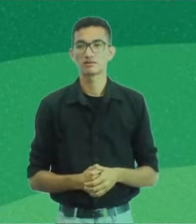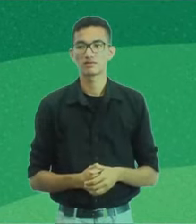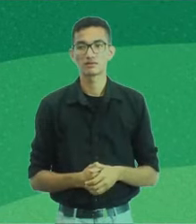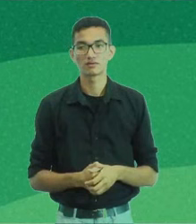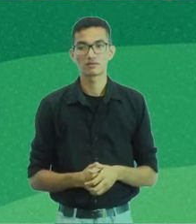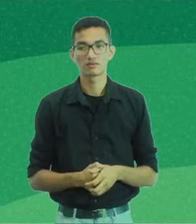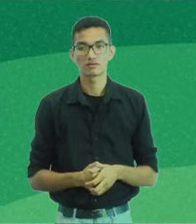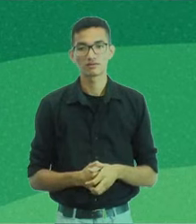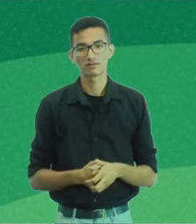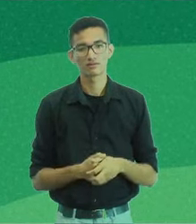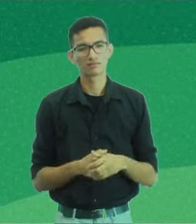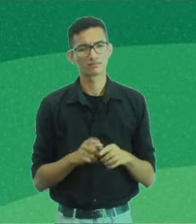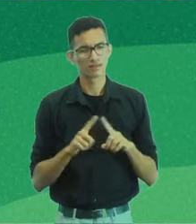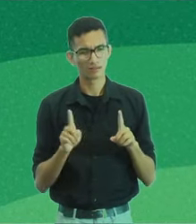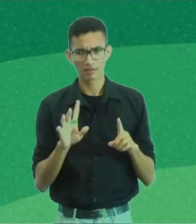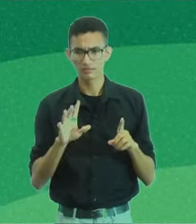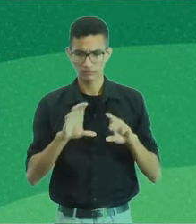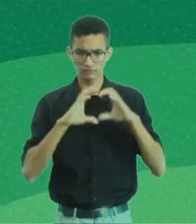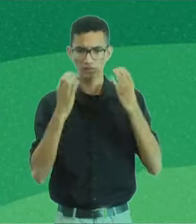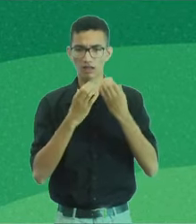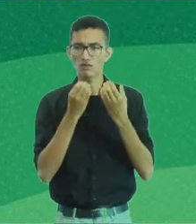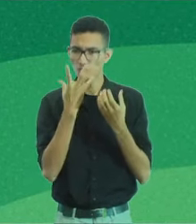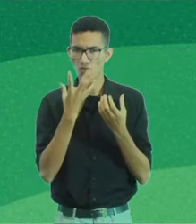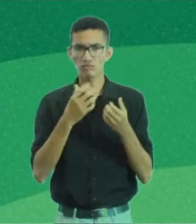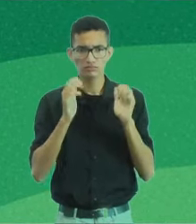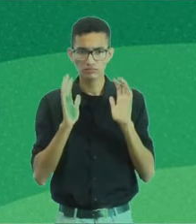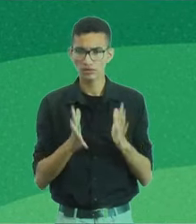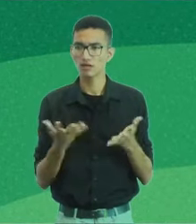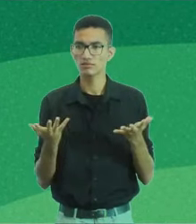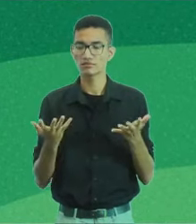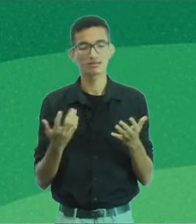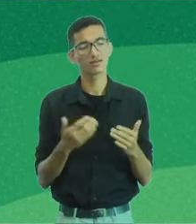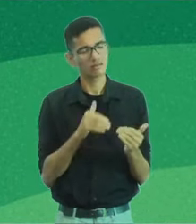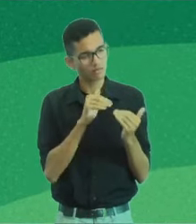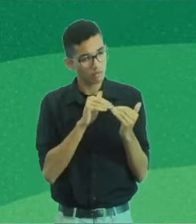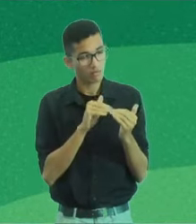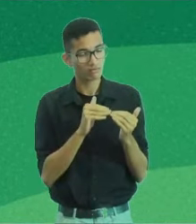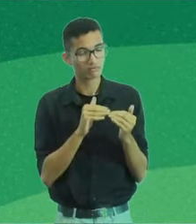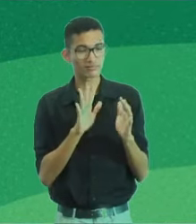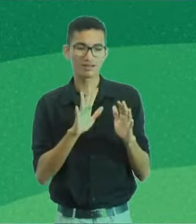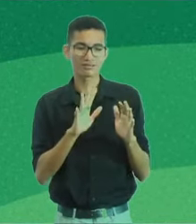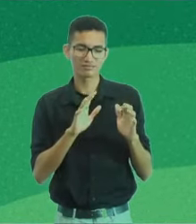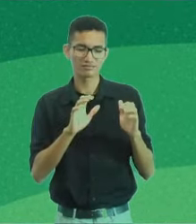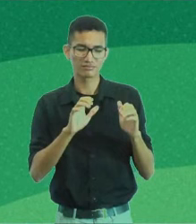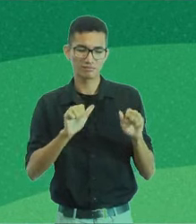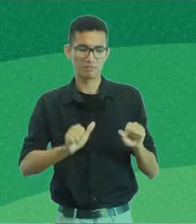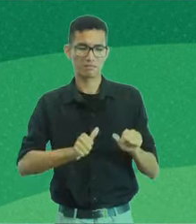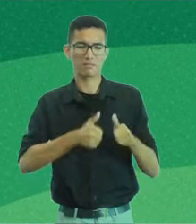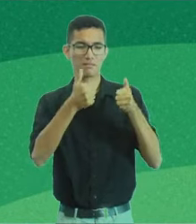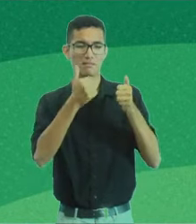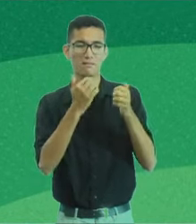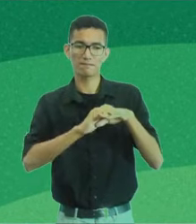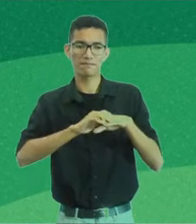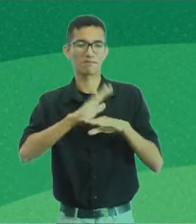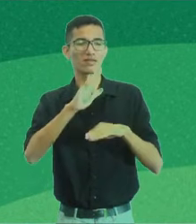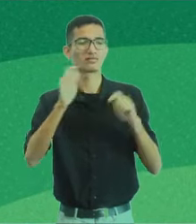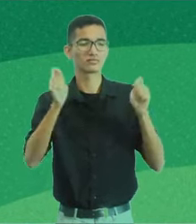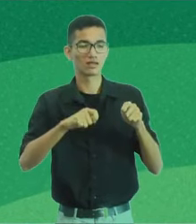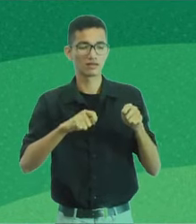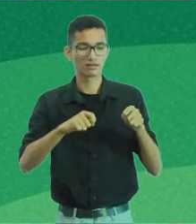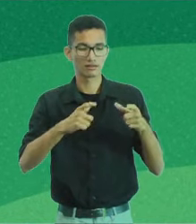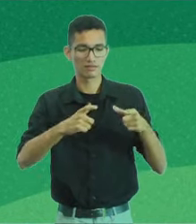E alguém vai falar não mas nossa comunidade já é ótima concordo mas dá para melhorar mais ainda dá para ter mais